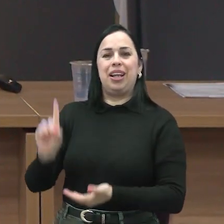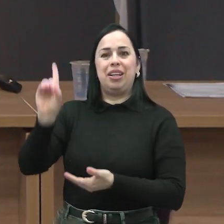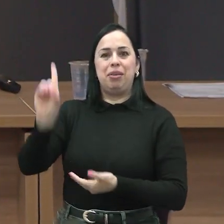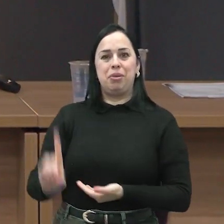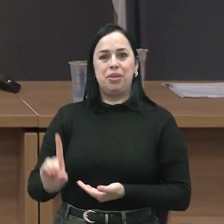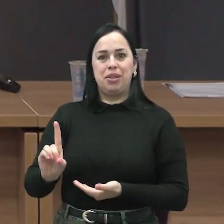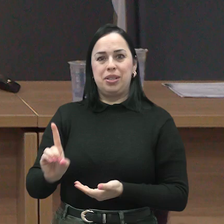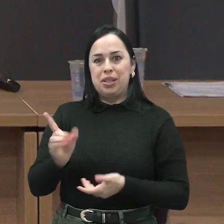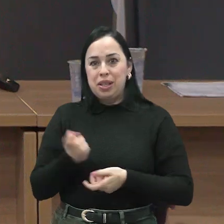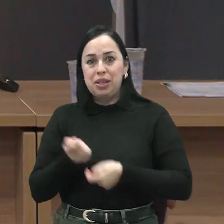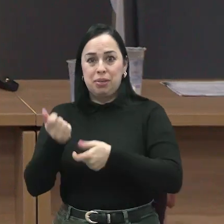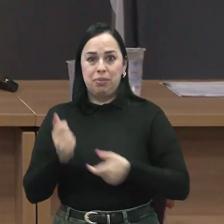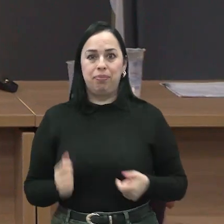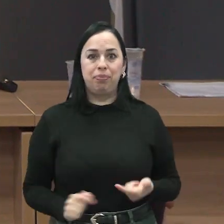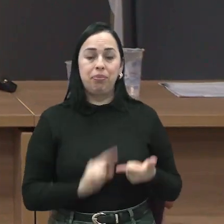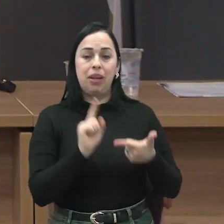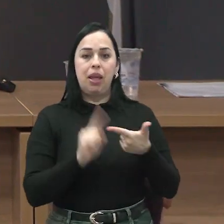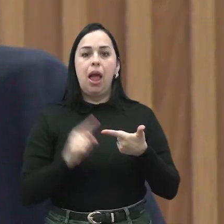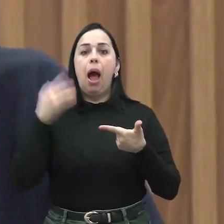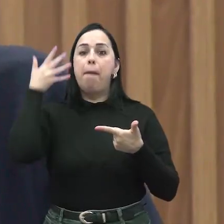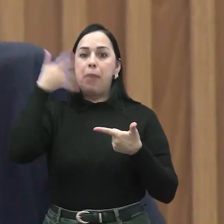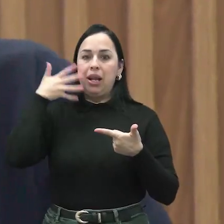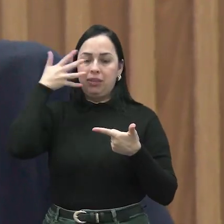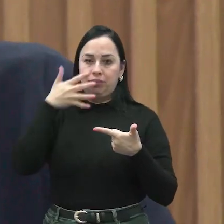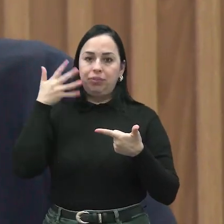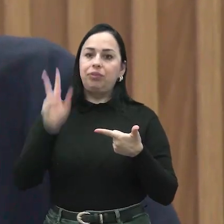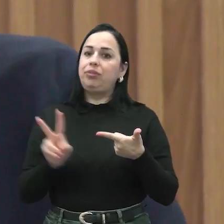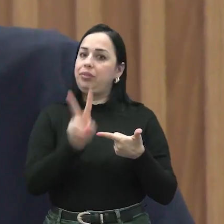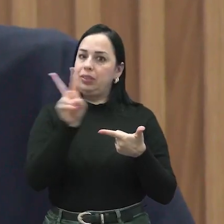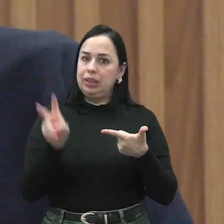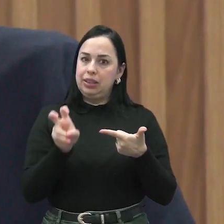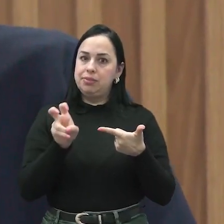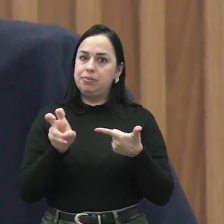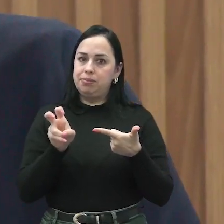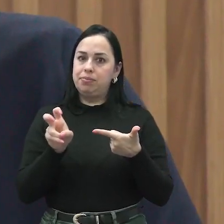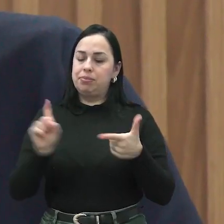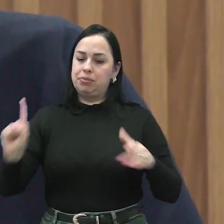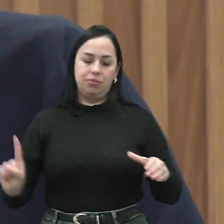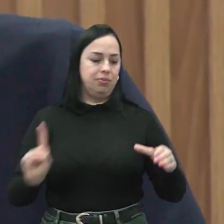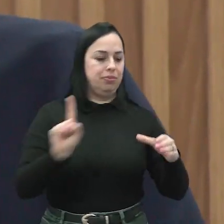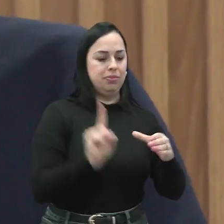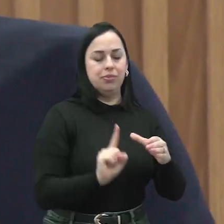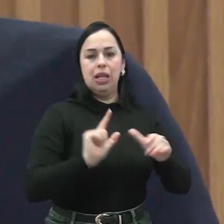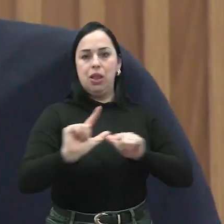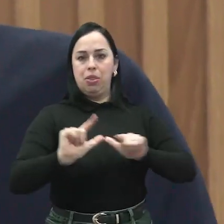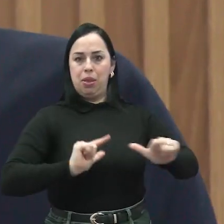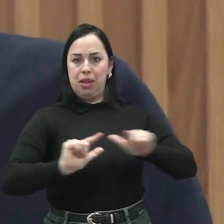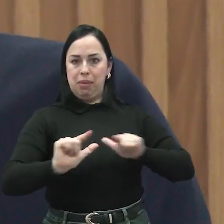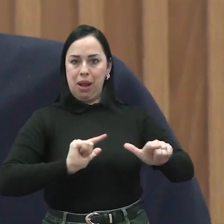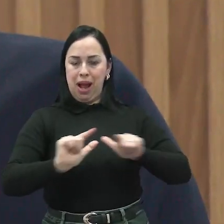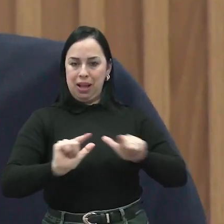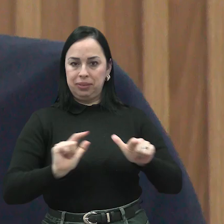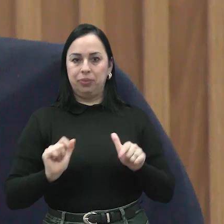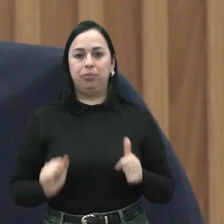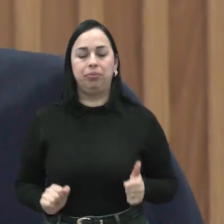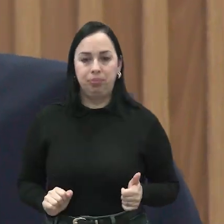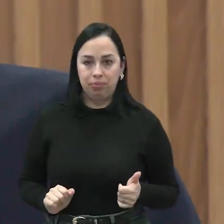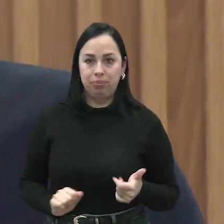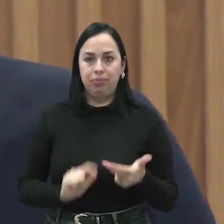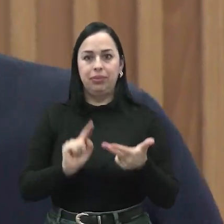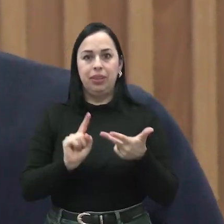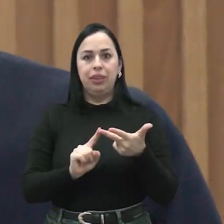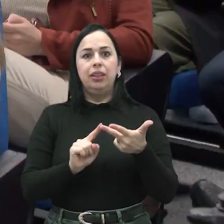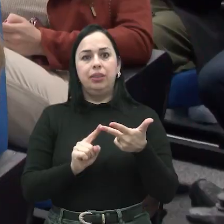com deficiência por pequenas empresas. A palestra seguinte teve como tema a inserção da pessoa com deficiência no mercado